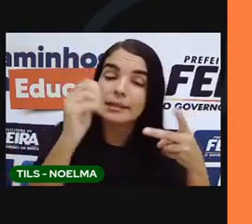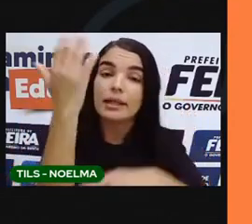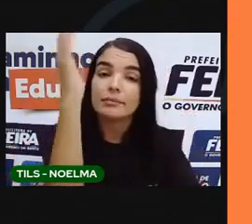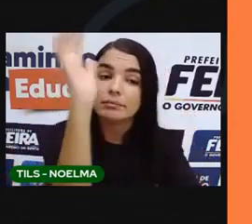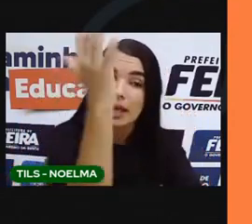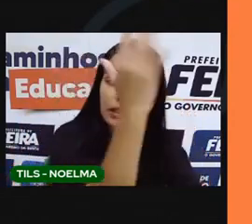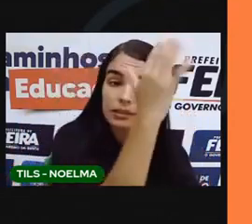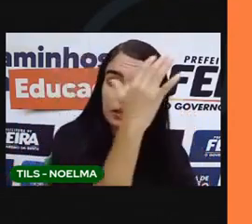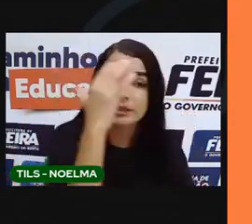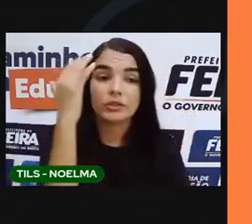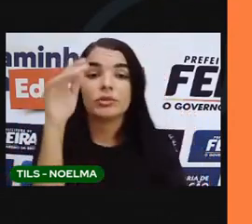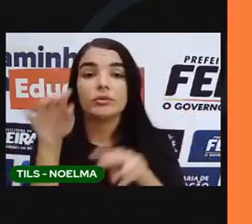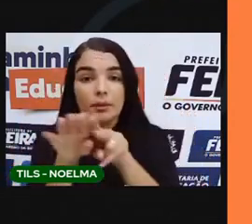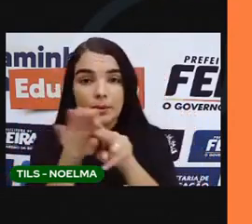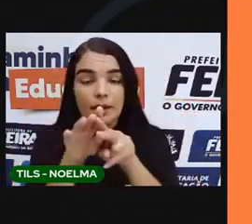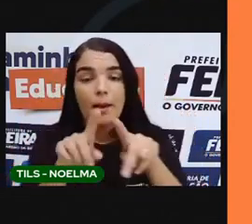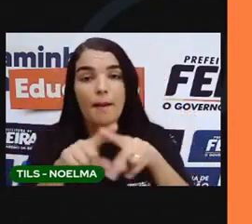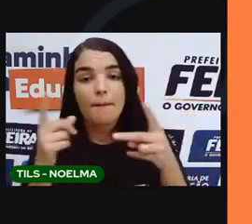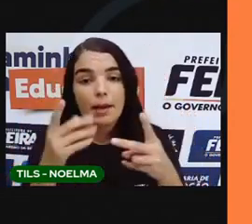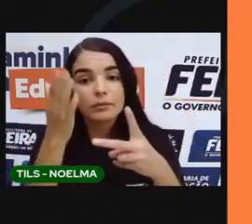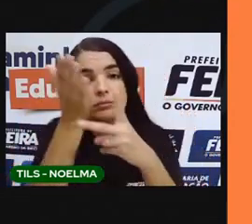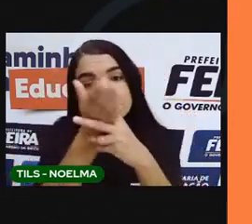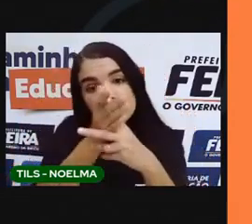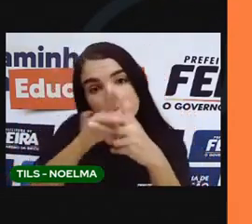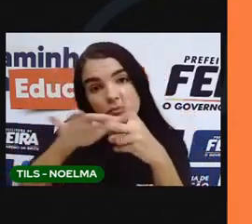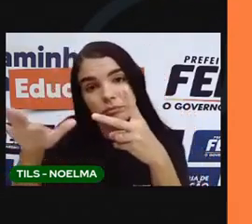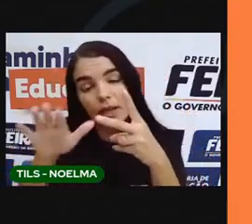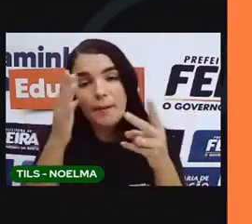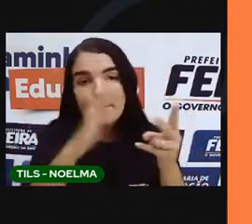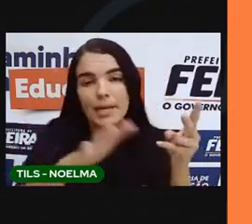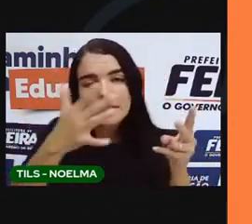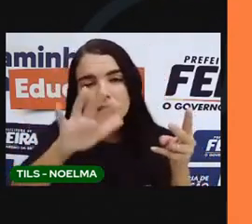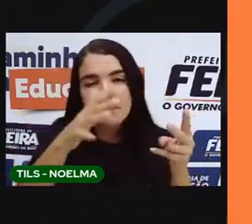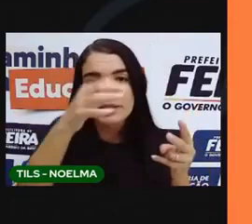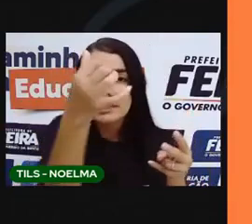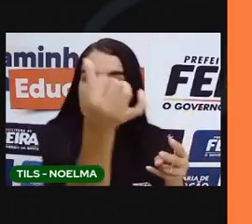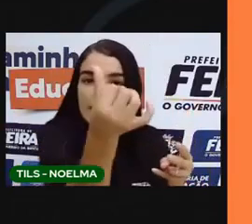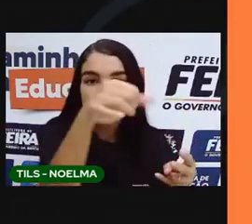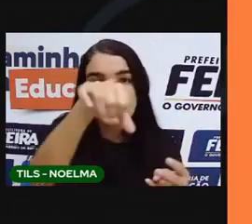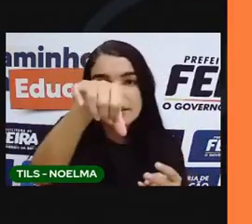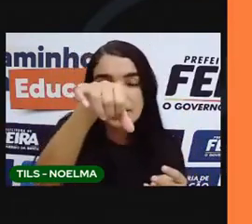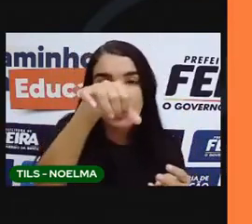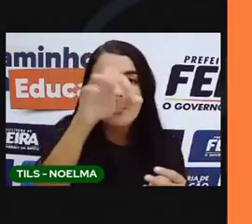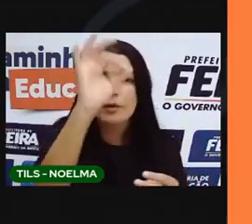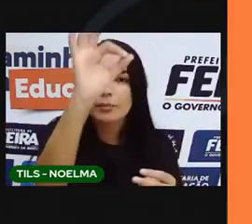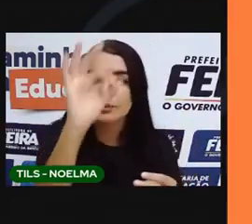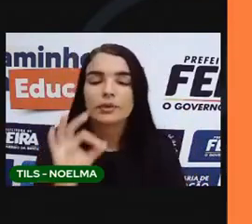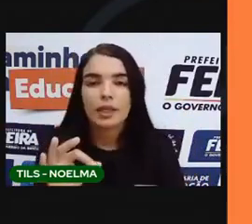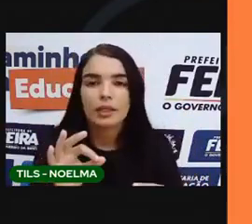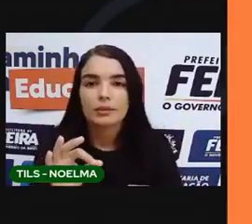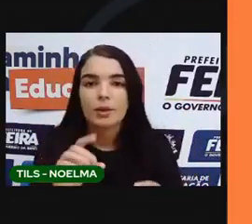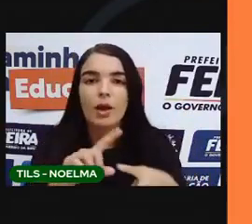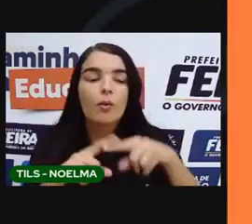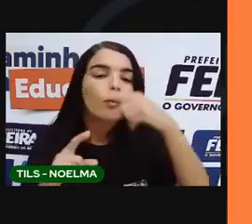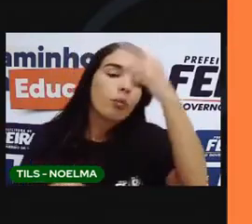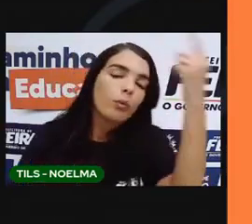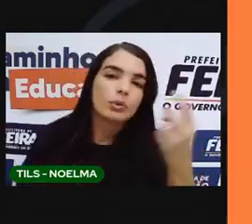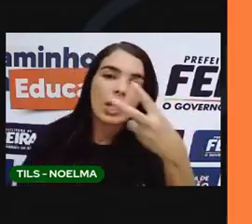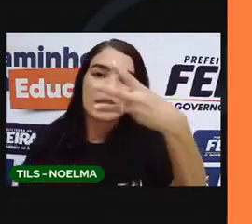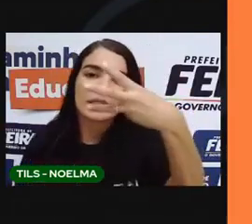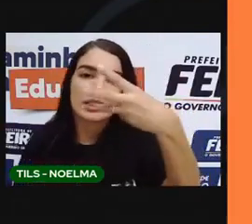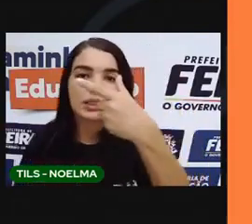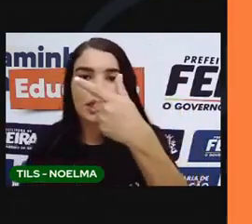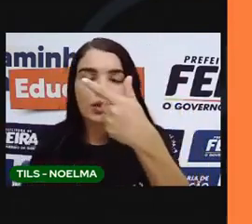Feira de Santana seja a Mata Atlântica, com cerca de 69% do seu bioma. Os outros 31% é